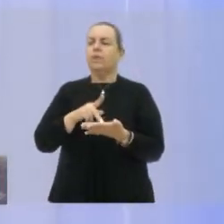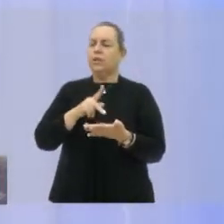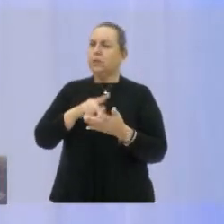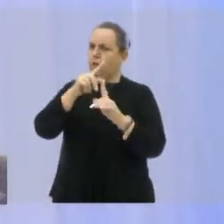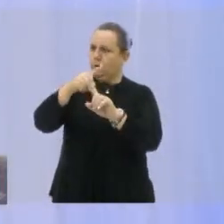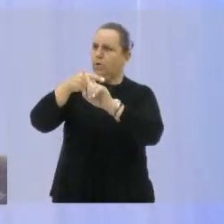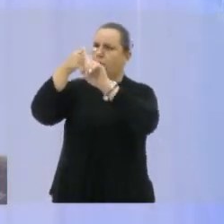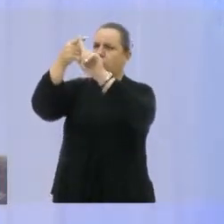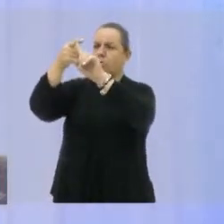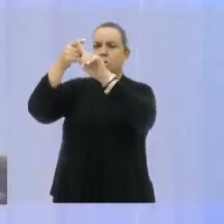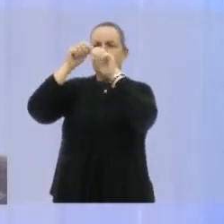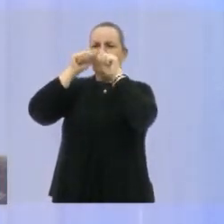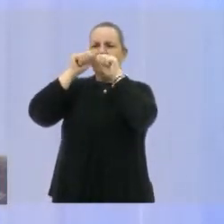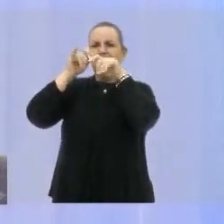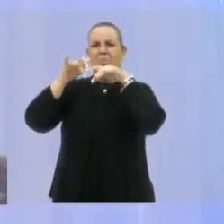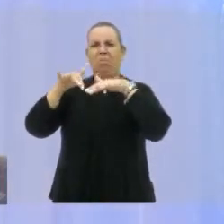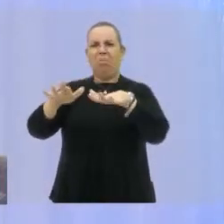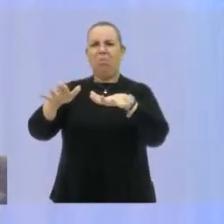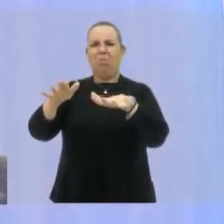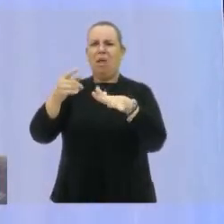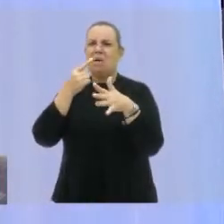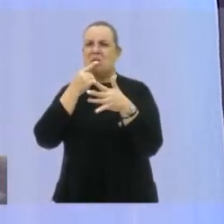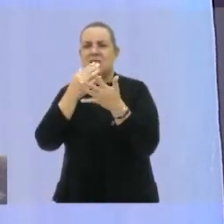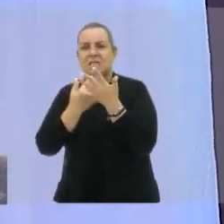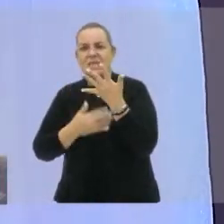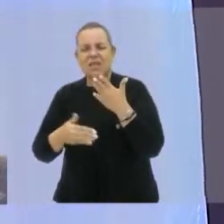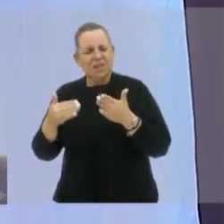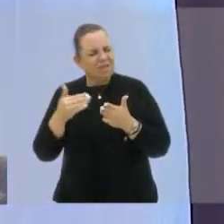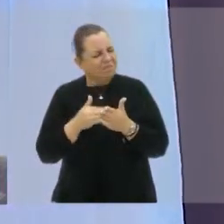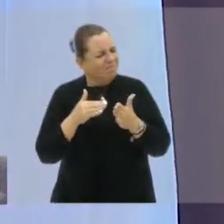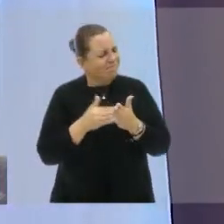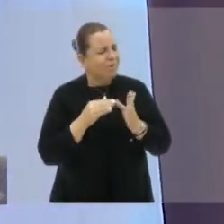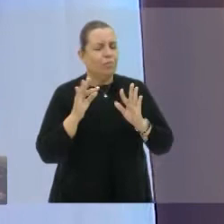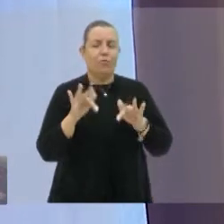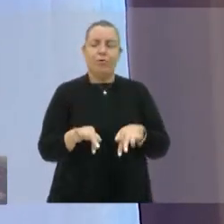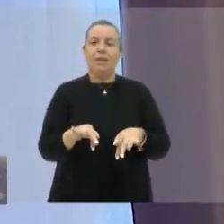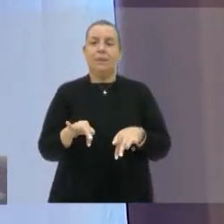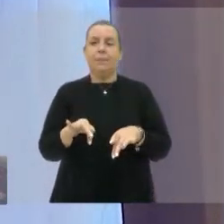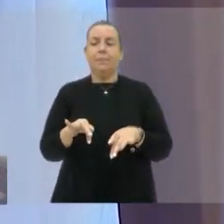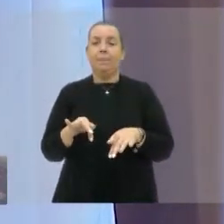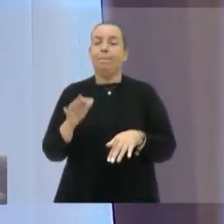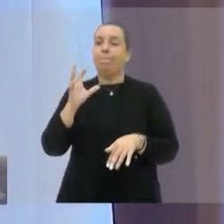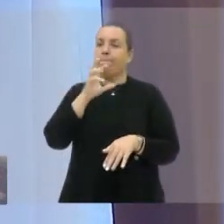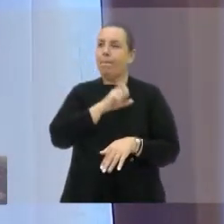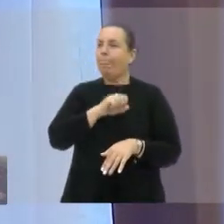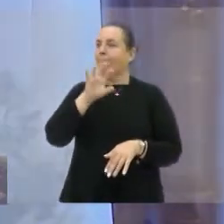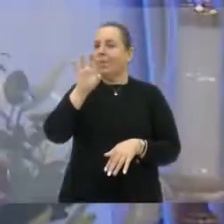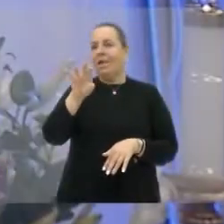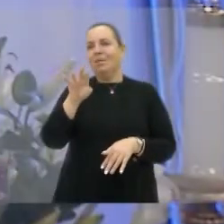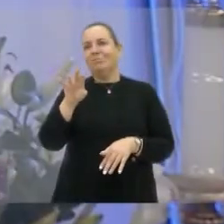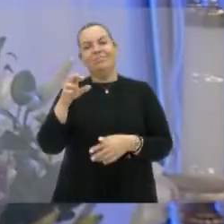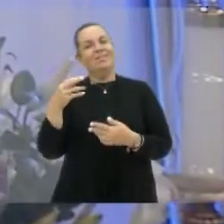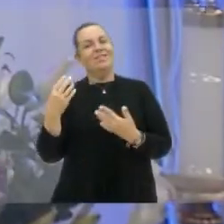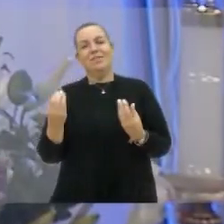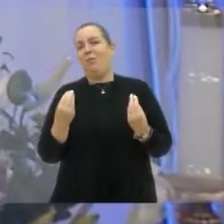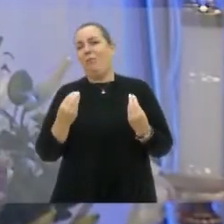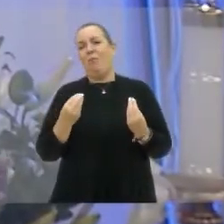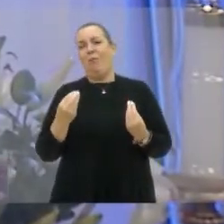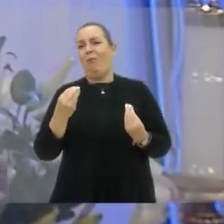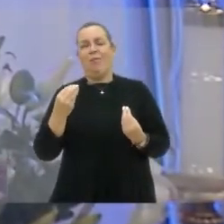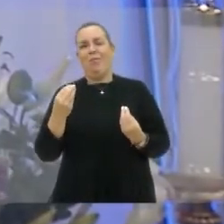derramou até a última gota de sangue. Um amor assim, como não amar de volta? Como